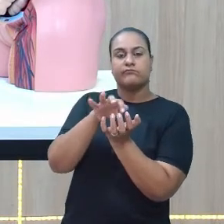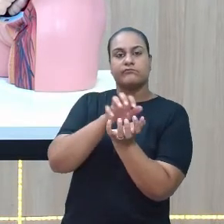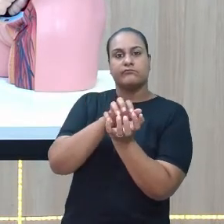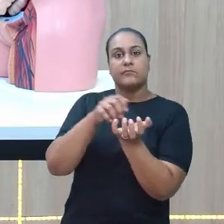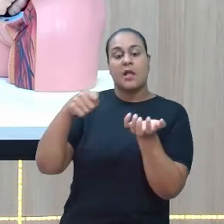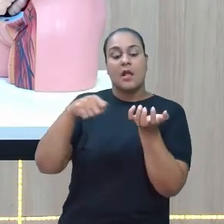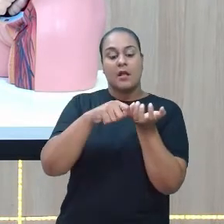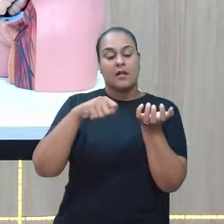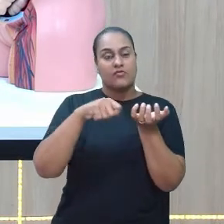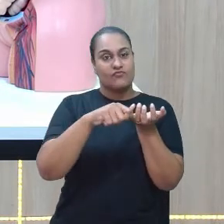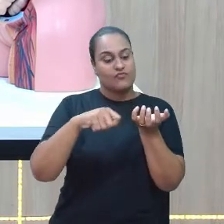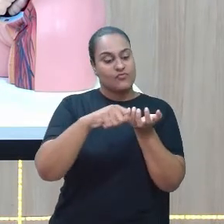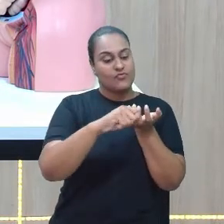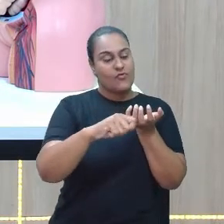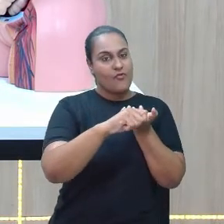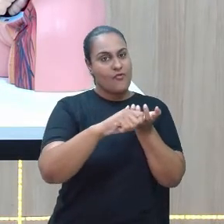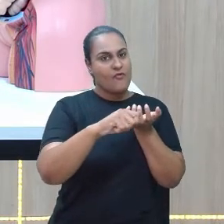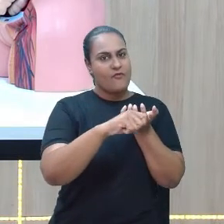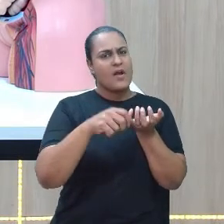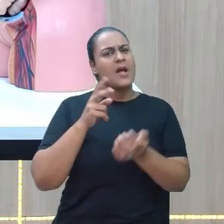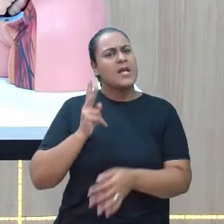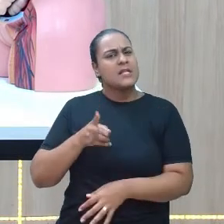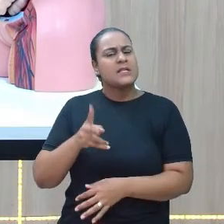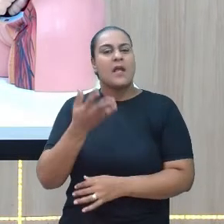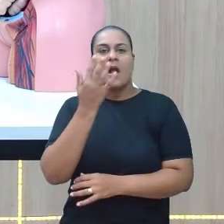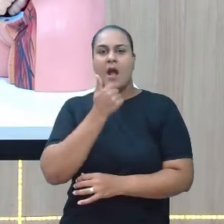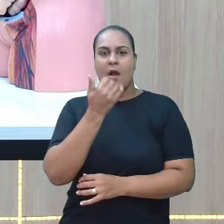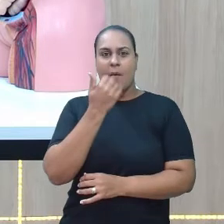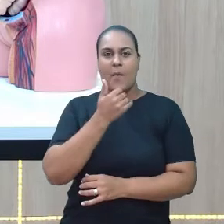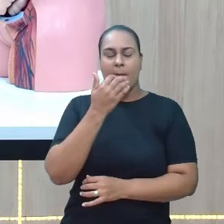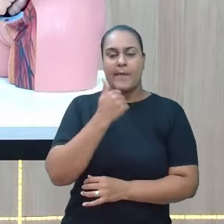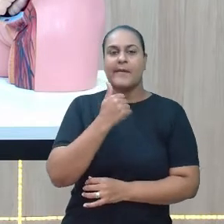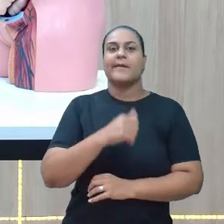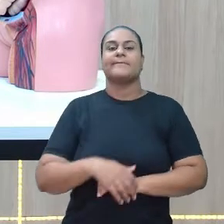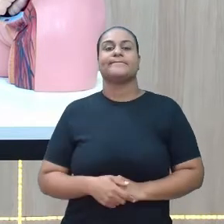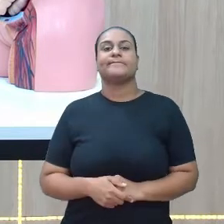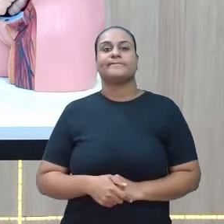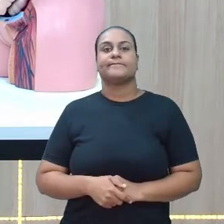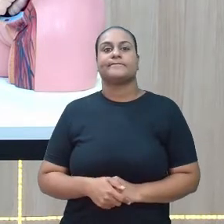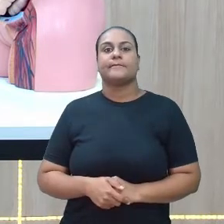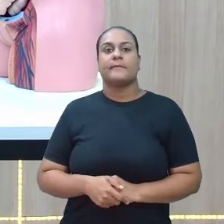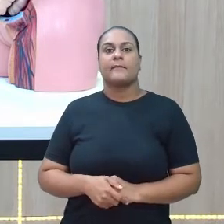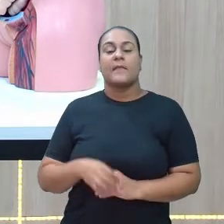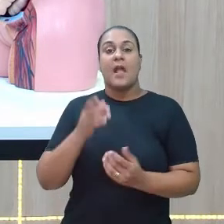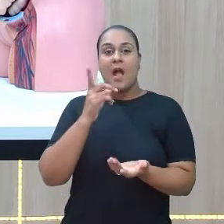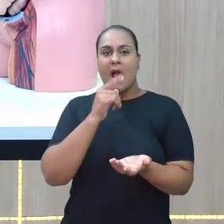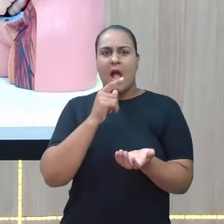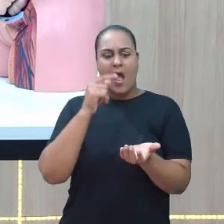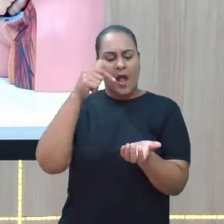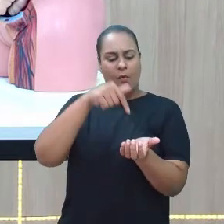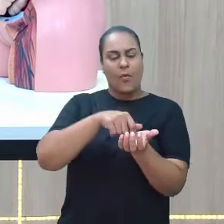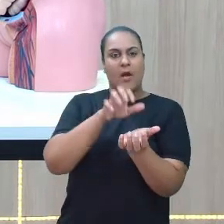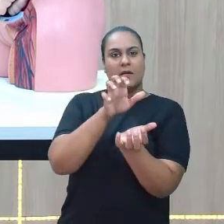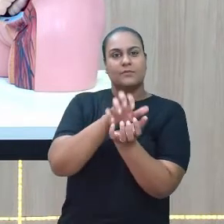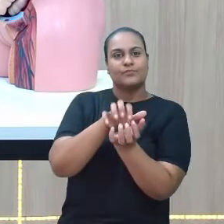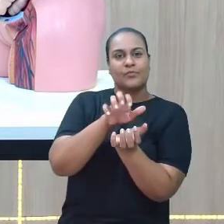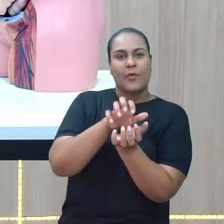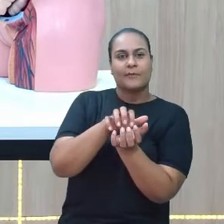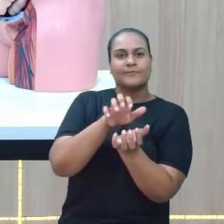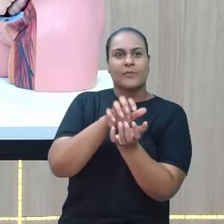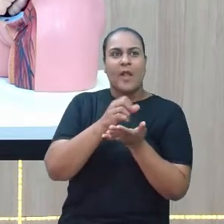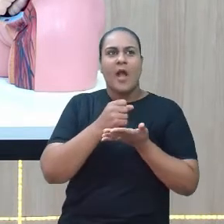escovação é importante, sempre que se alimentar, não é? Vimos que a saliva também, ela auxilia, ela está na nossa